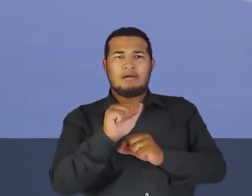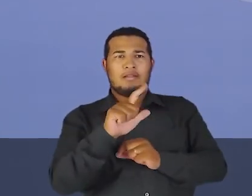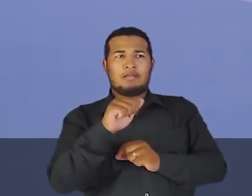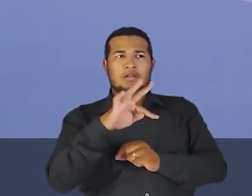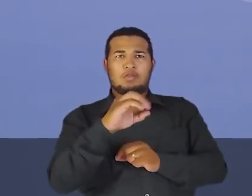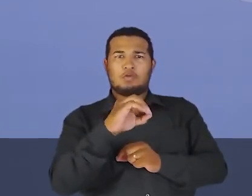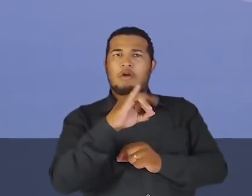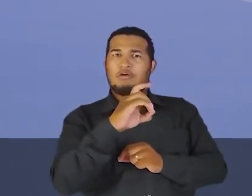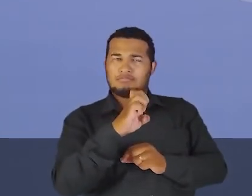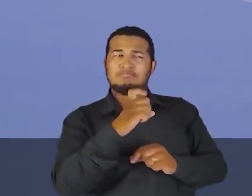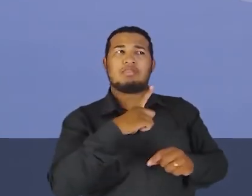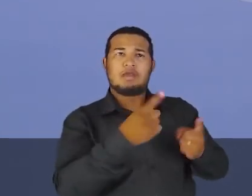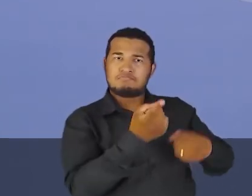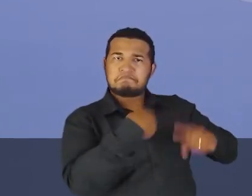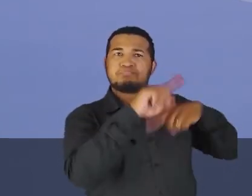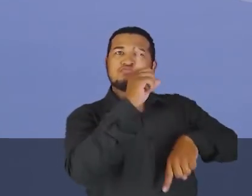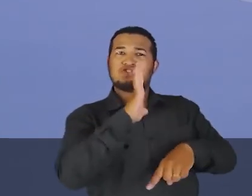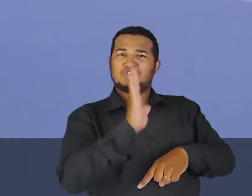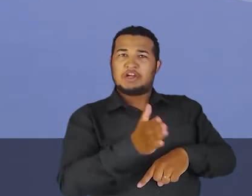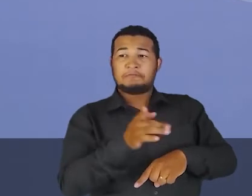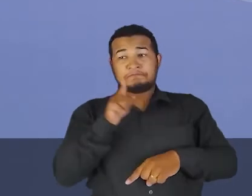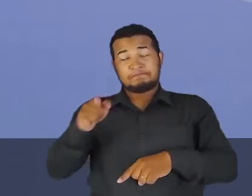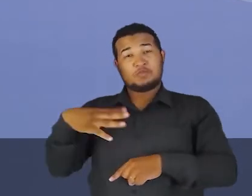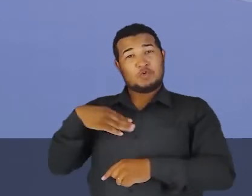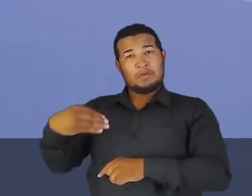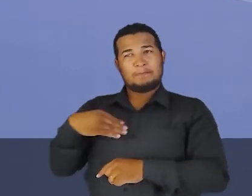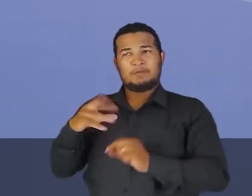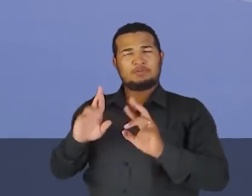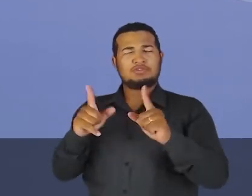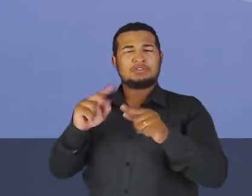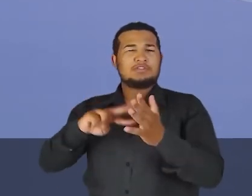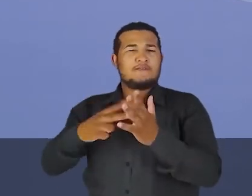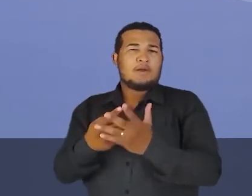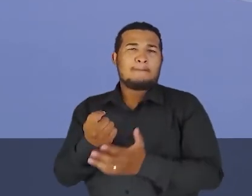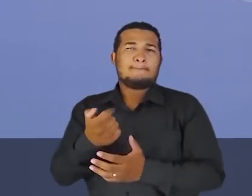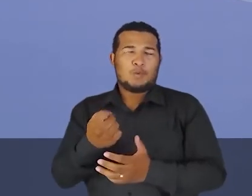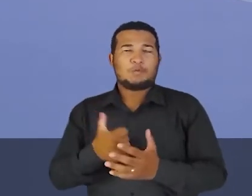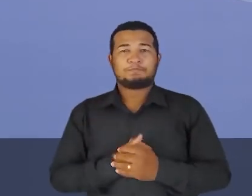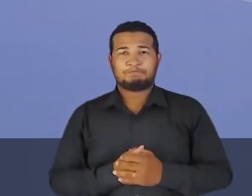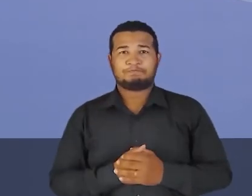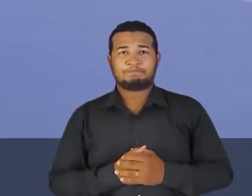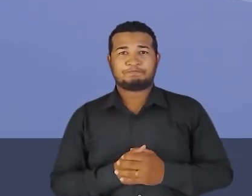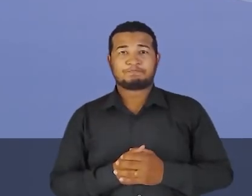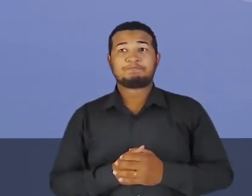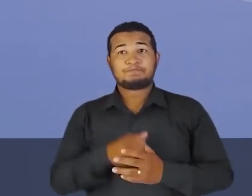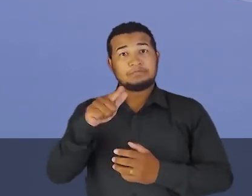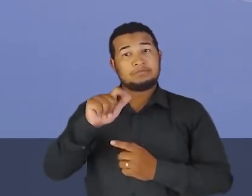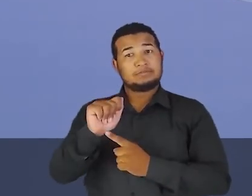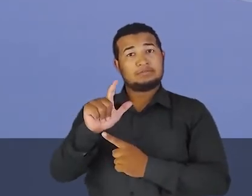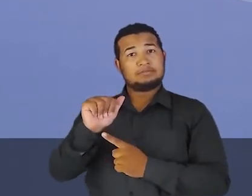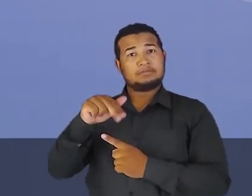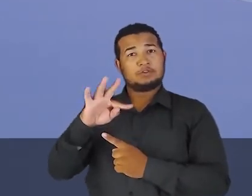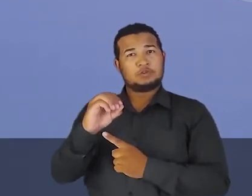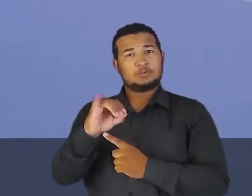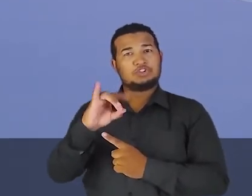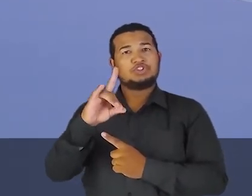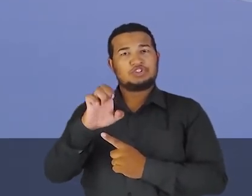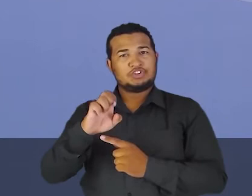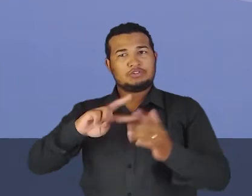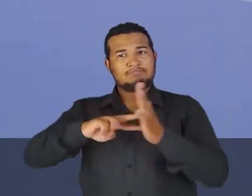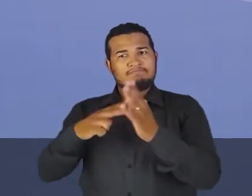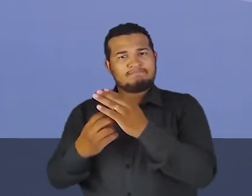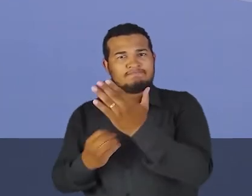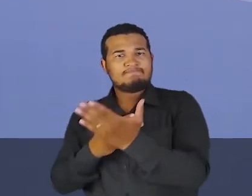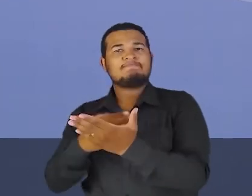desenvolvido e no caso dos mamíferos, o alantoide é pouco desenvolvido. Esse elantoide, ele vai dar origem, juntamente